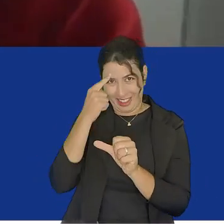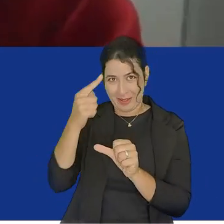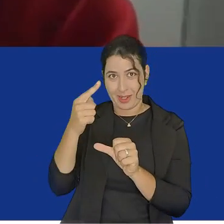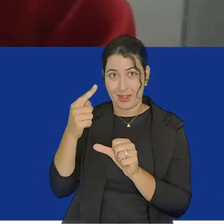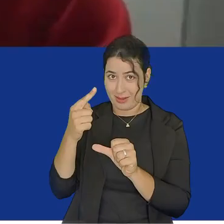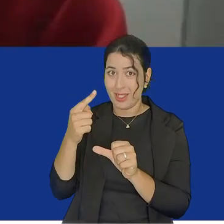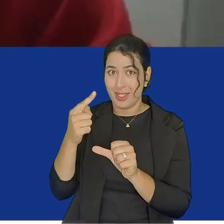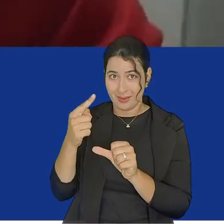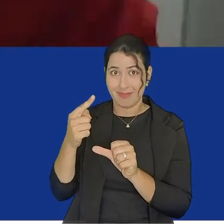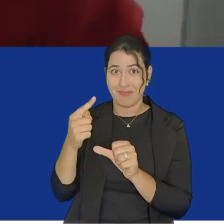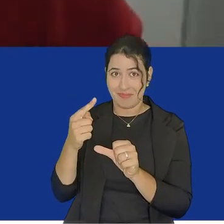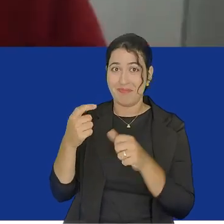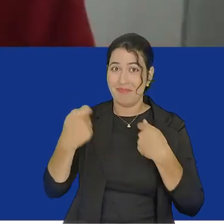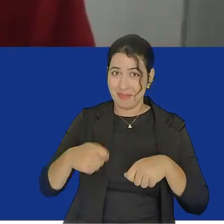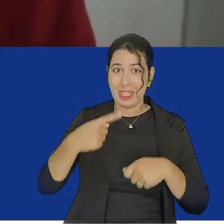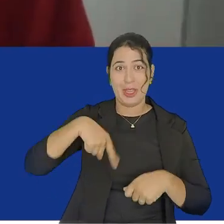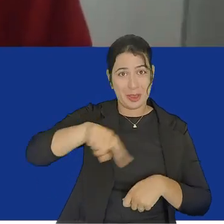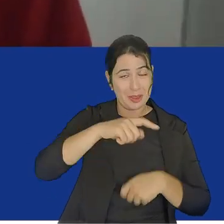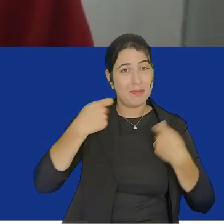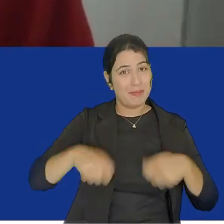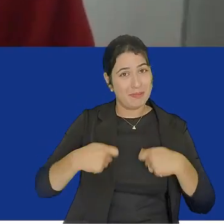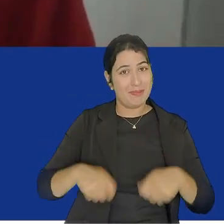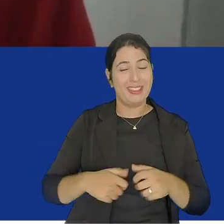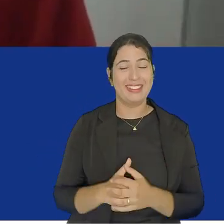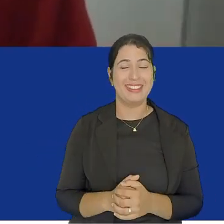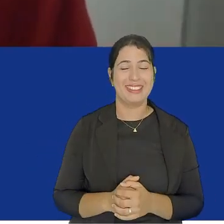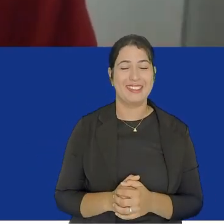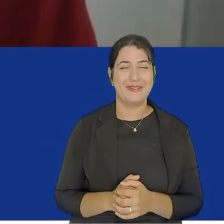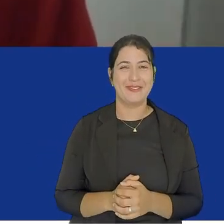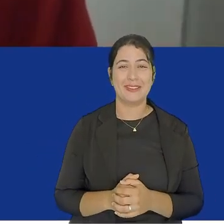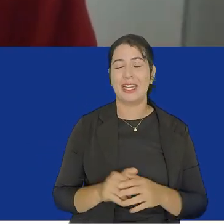É isso que eu tinha para falar.